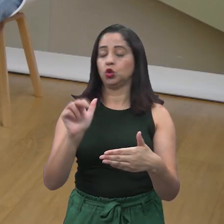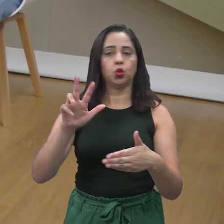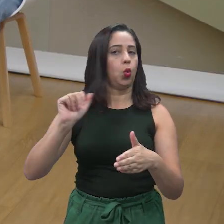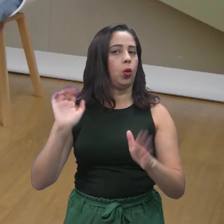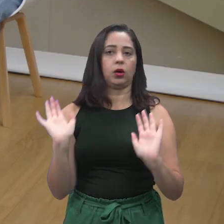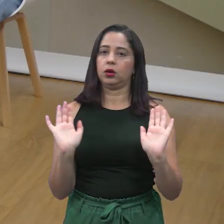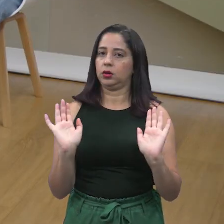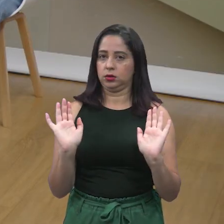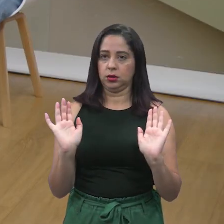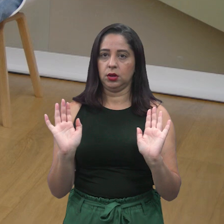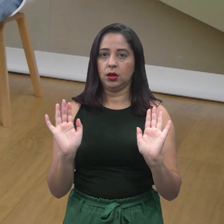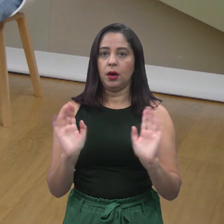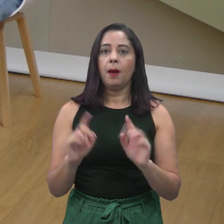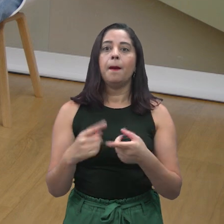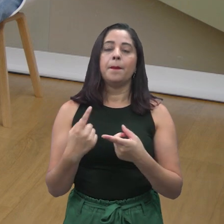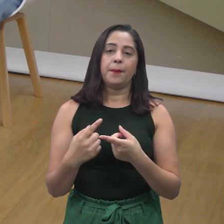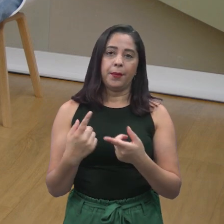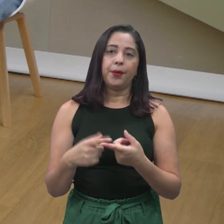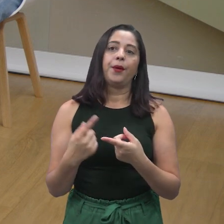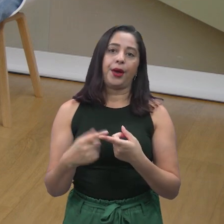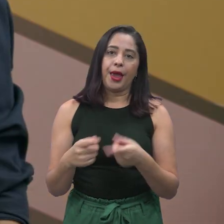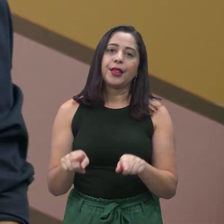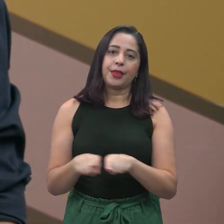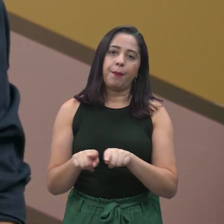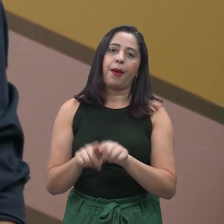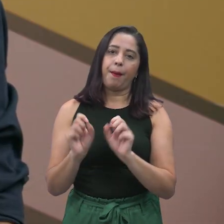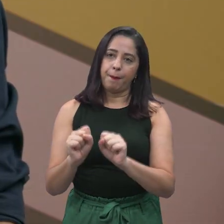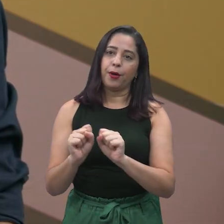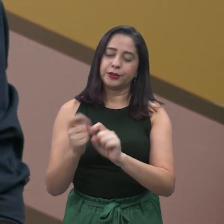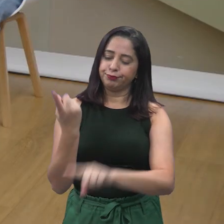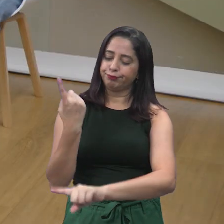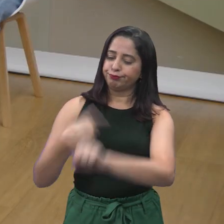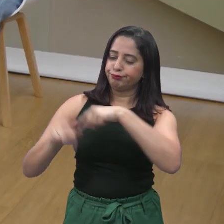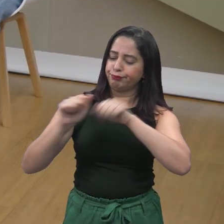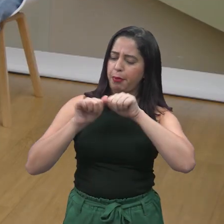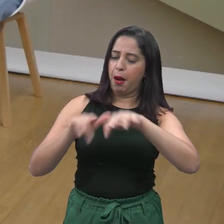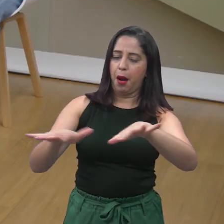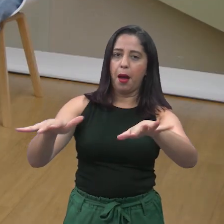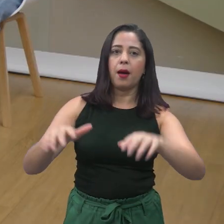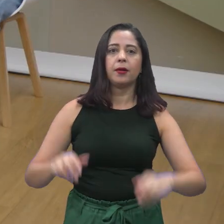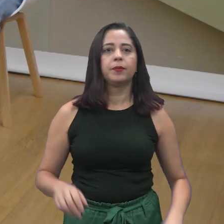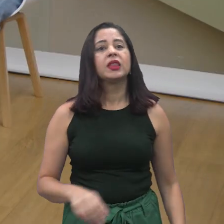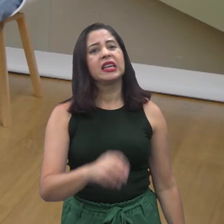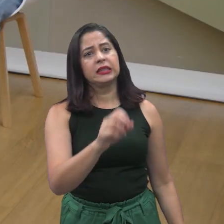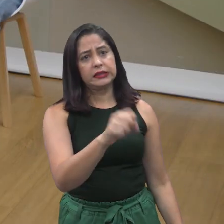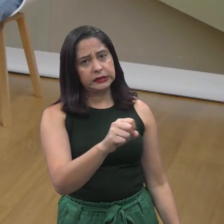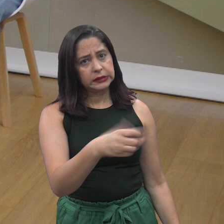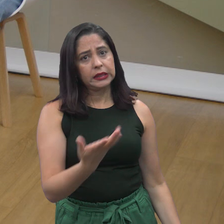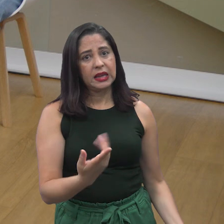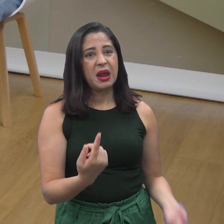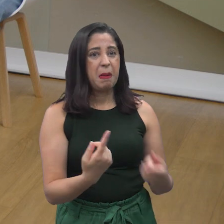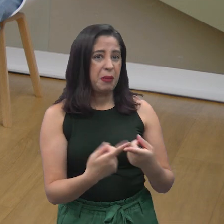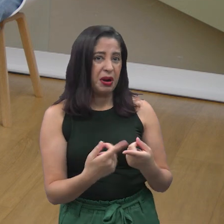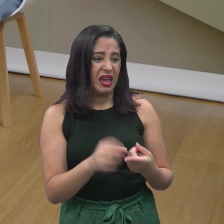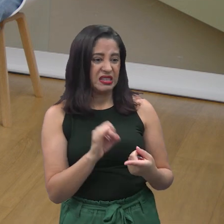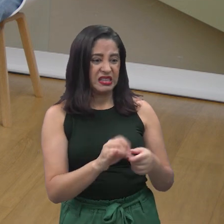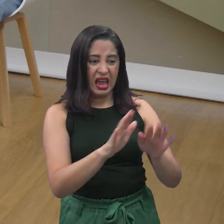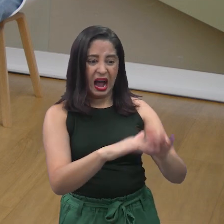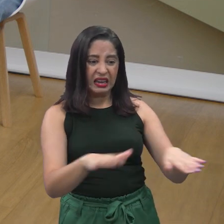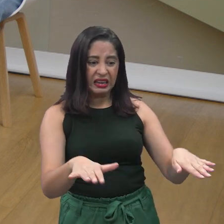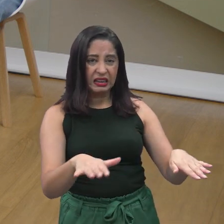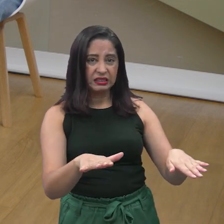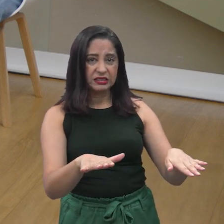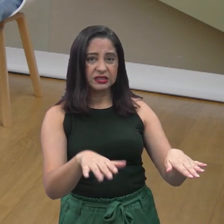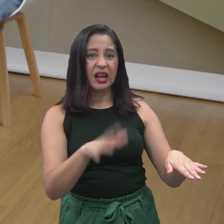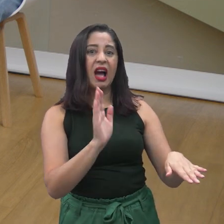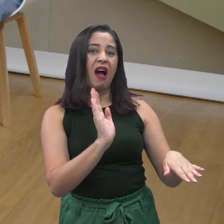vezes, espalhar numa escala muito grande, como às vezes eu observo em algumas épocas do ano. Entendi. Pode até piorar o quadro, né? Porque ela já está com a imunidade